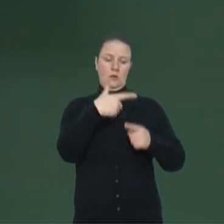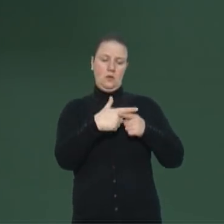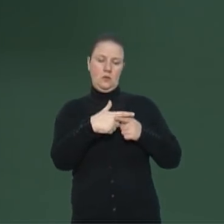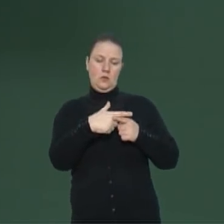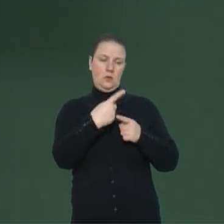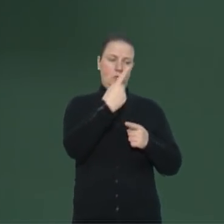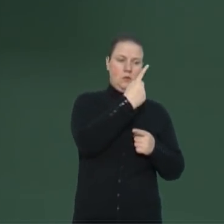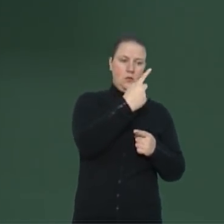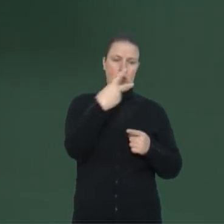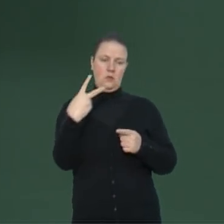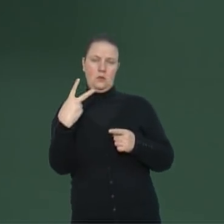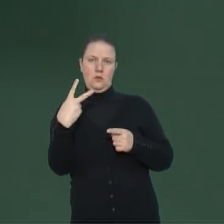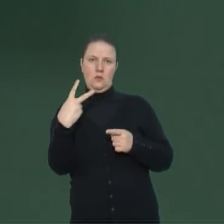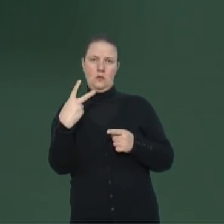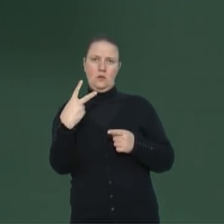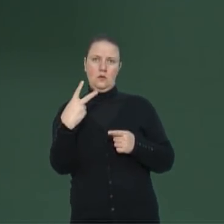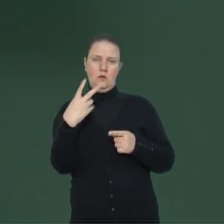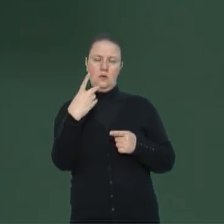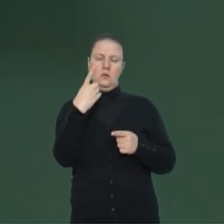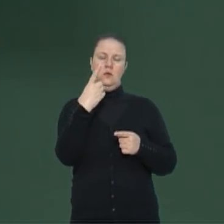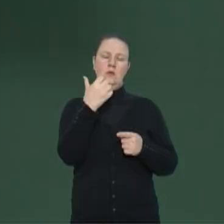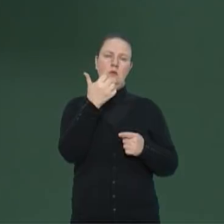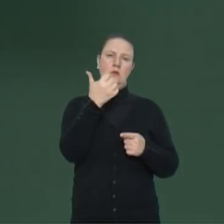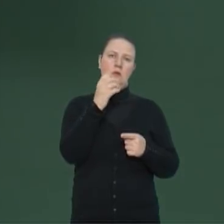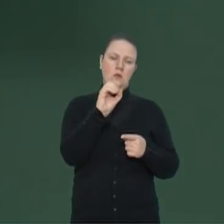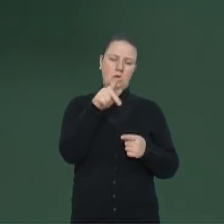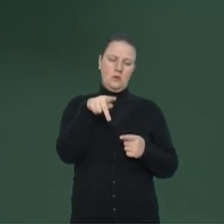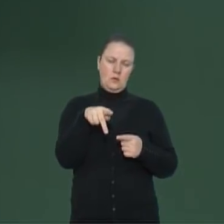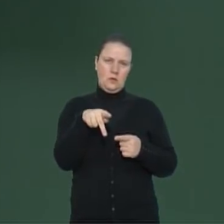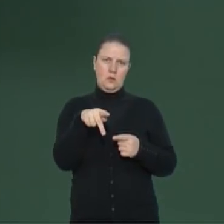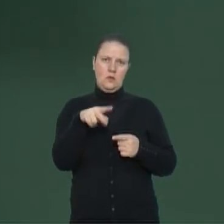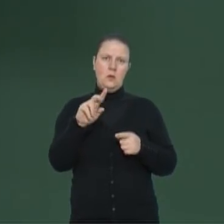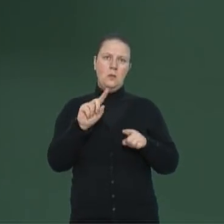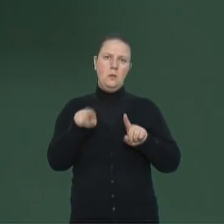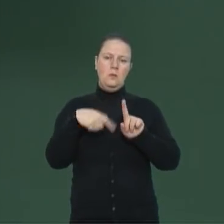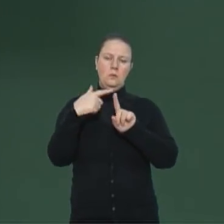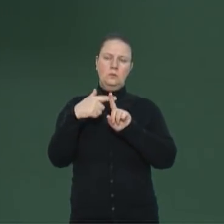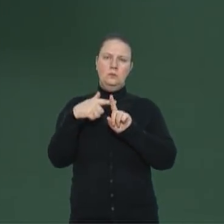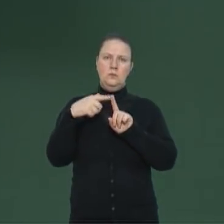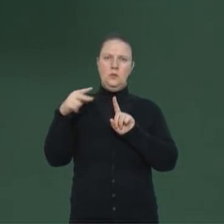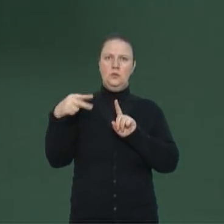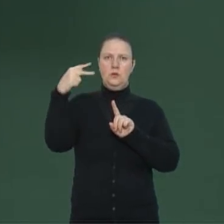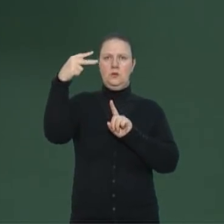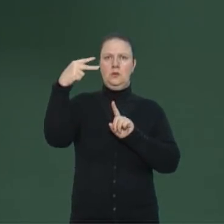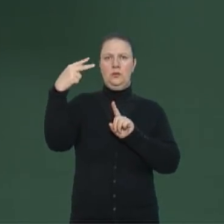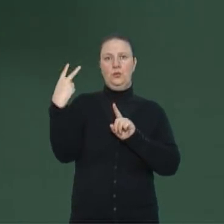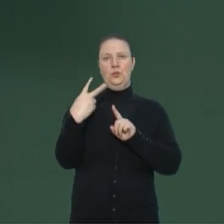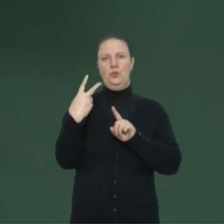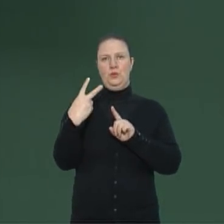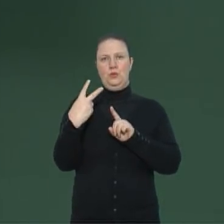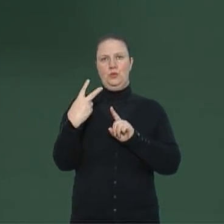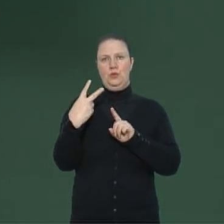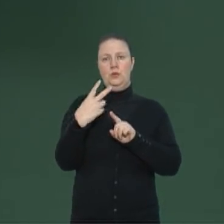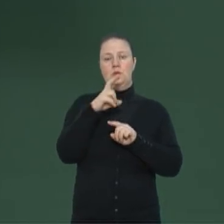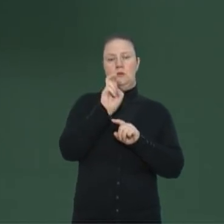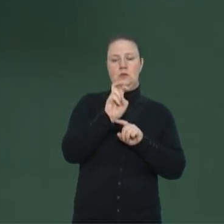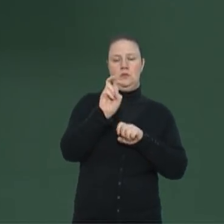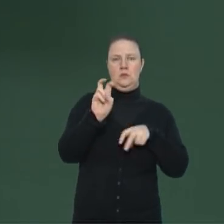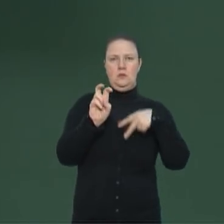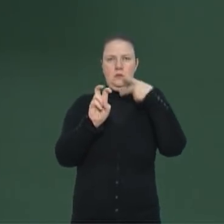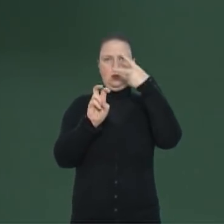p dá 2p, vezes 5, 10p. Tá lá, mais o quadrado do segundo. Opa, quadrado do segundo, 5 ao quadrado.